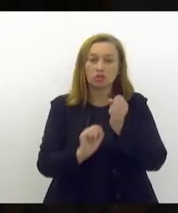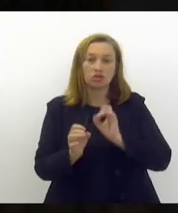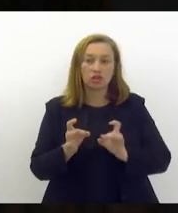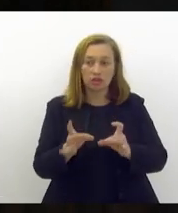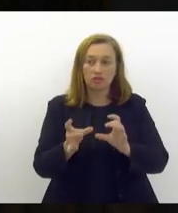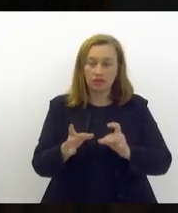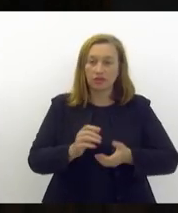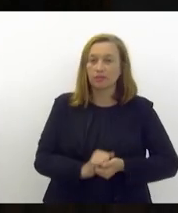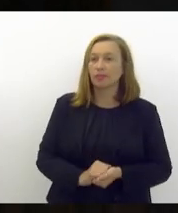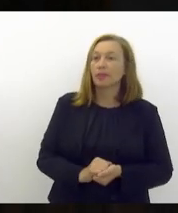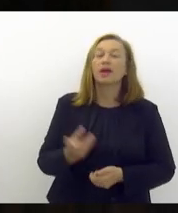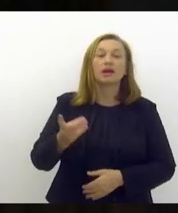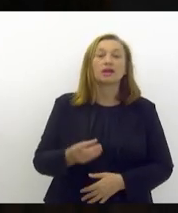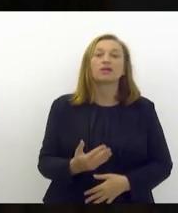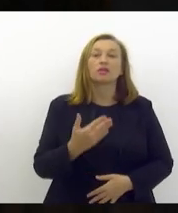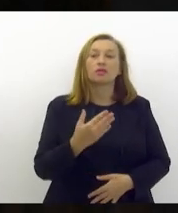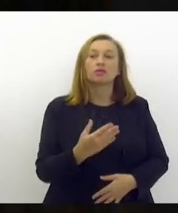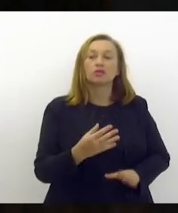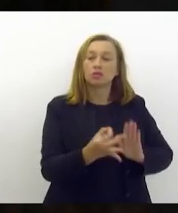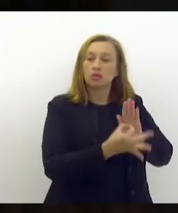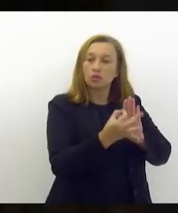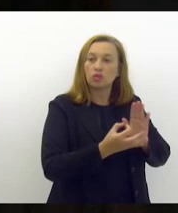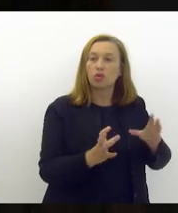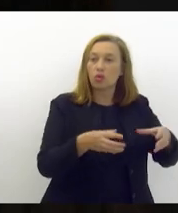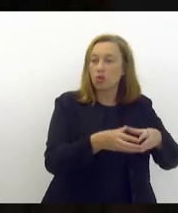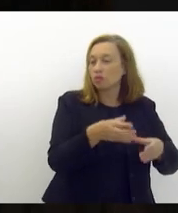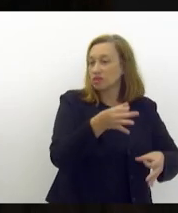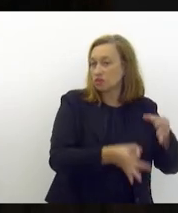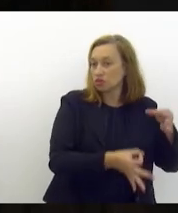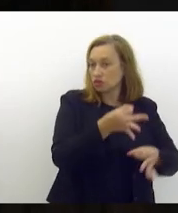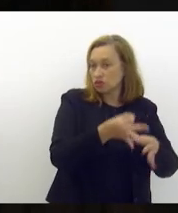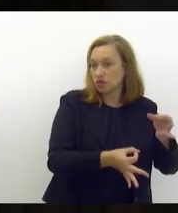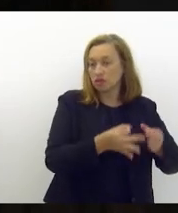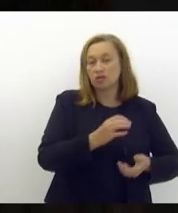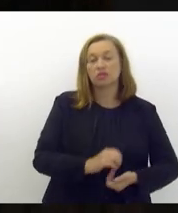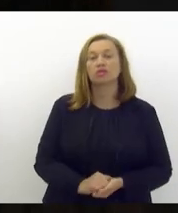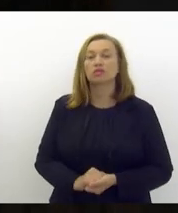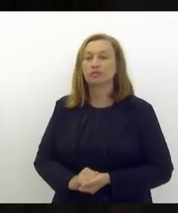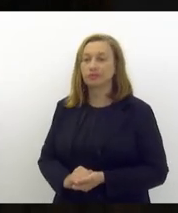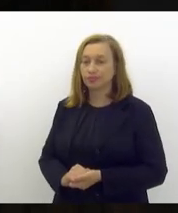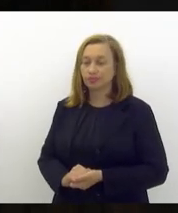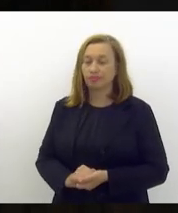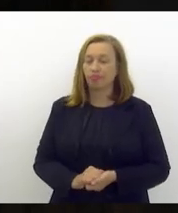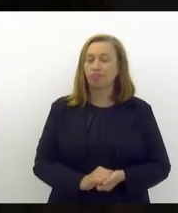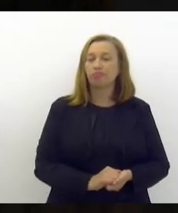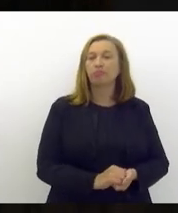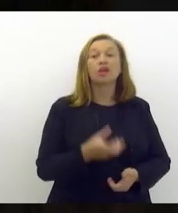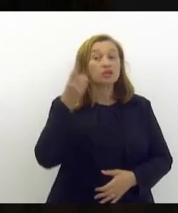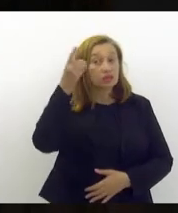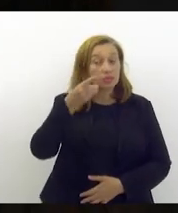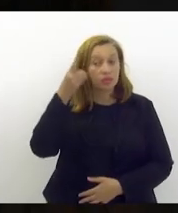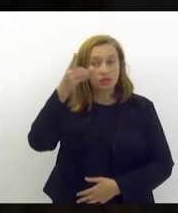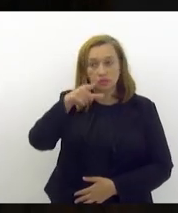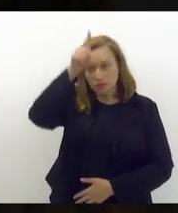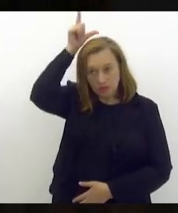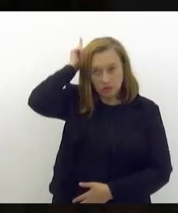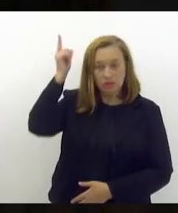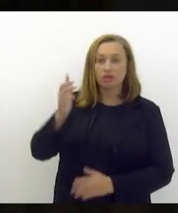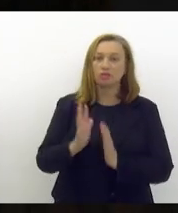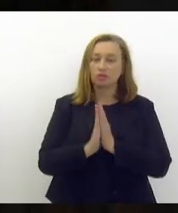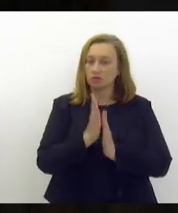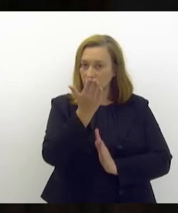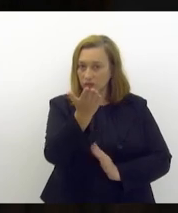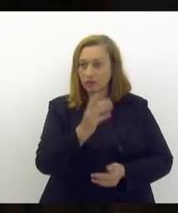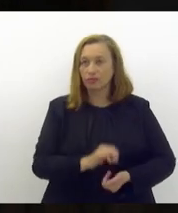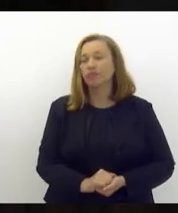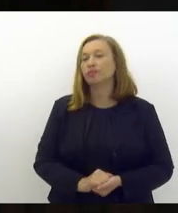Comércio. Para emitir parecer pela Comissão de Constituição e Justiça, deputado Luiz Paulo, por